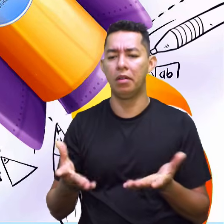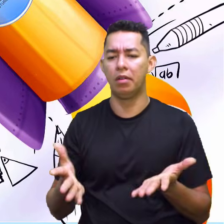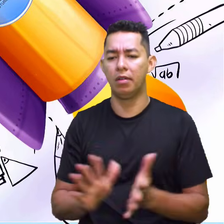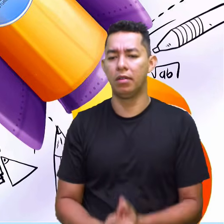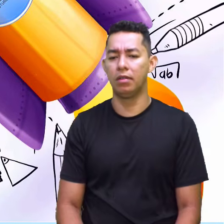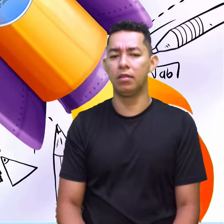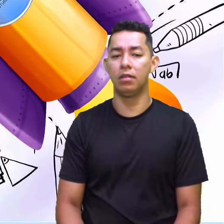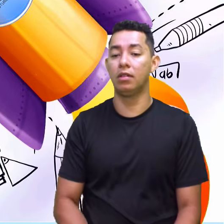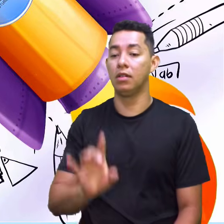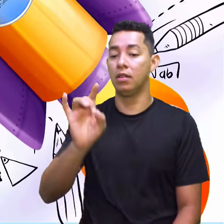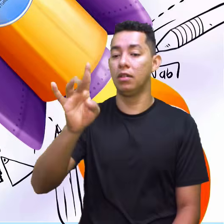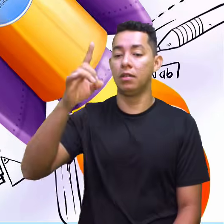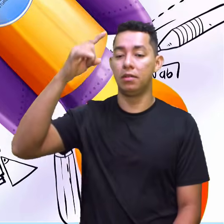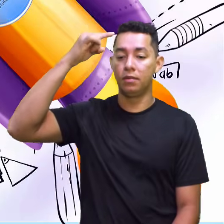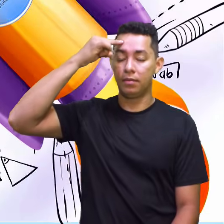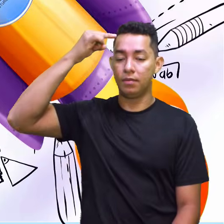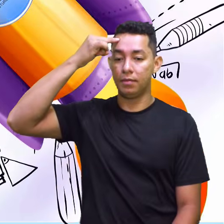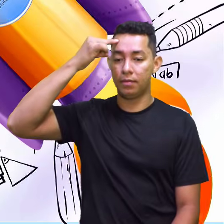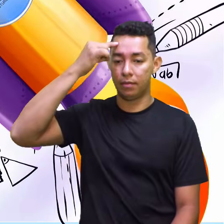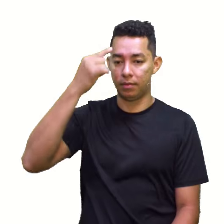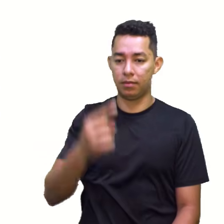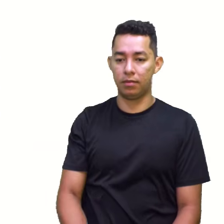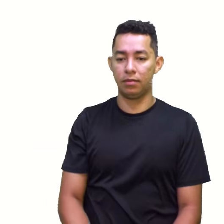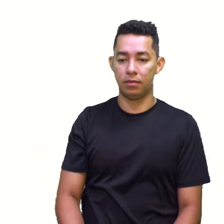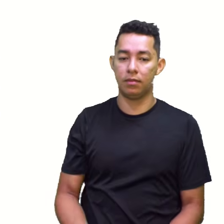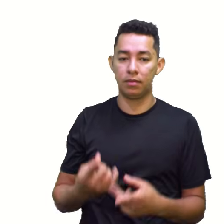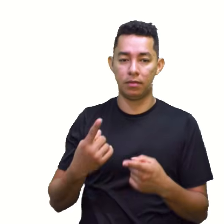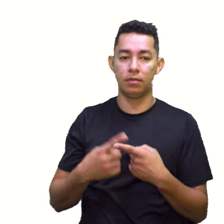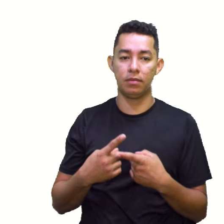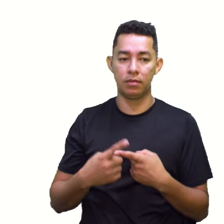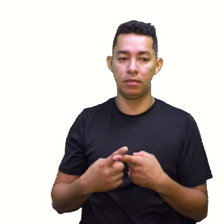ver? É só pensar, porque é uma